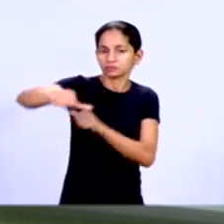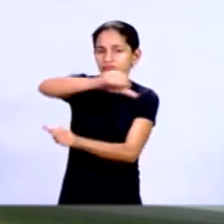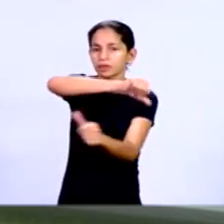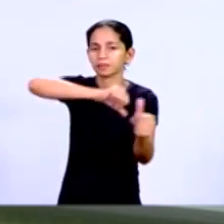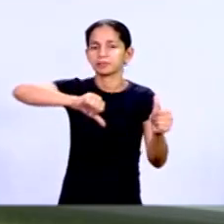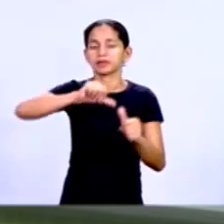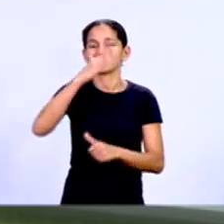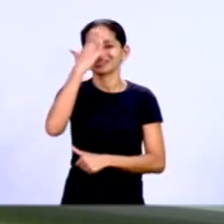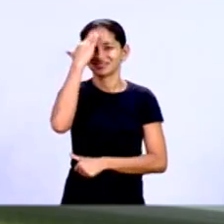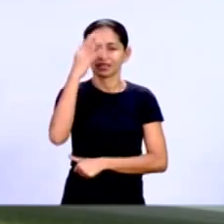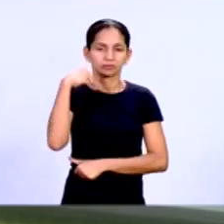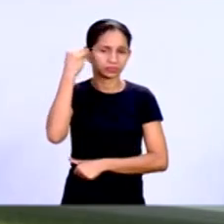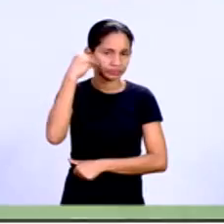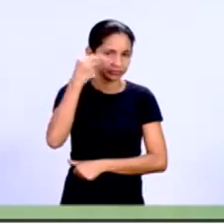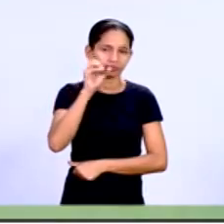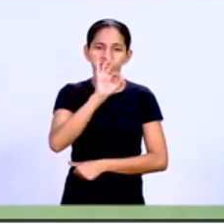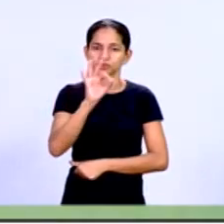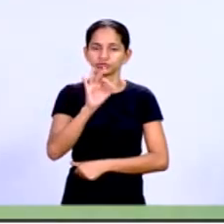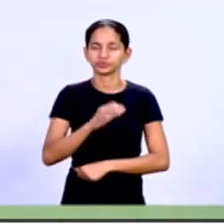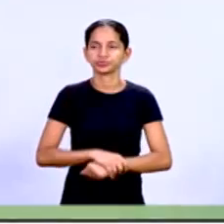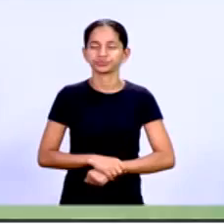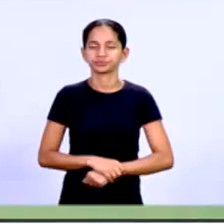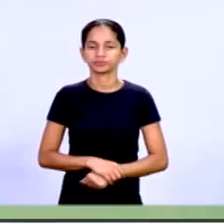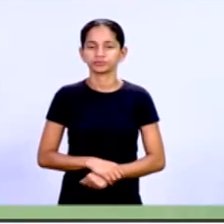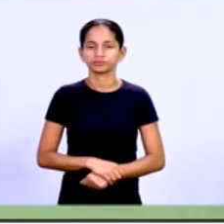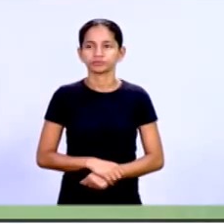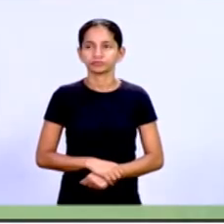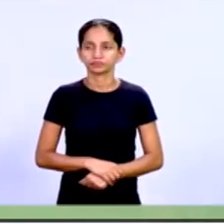nas bolsas. Vamos em frente.